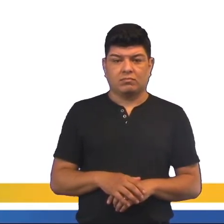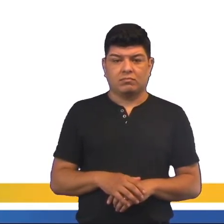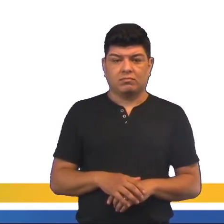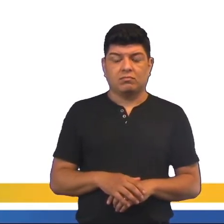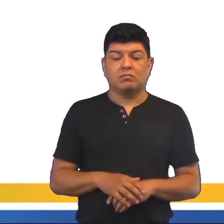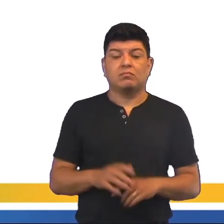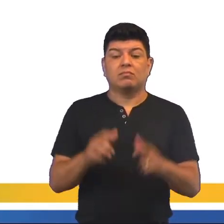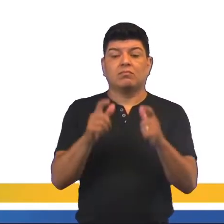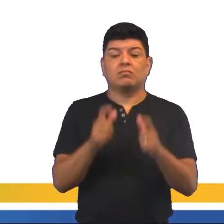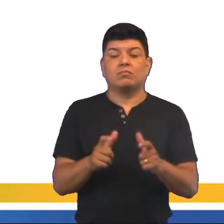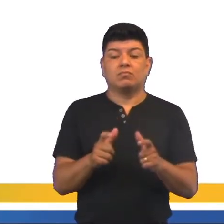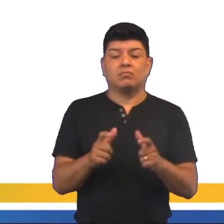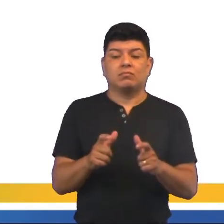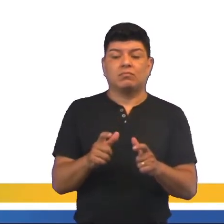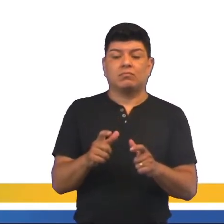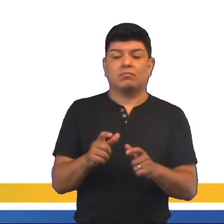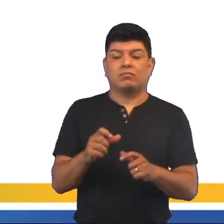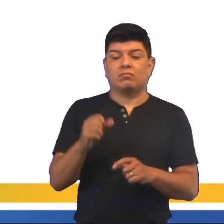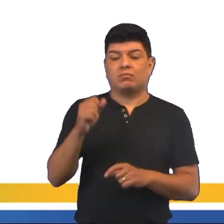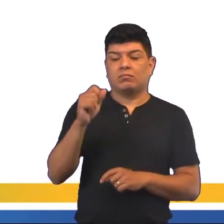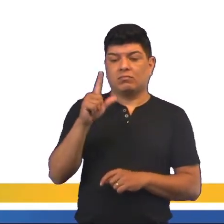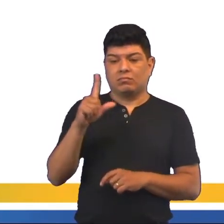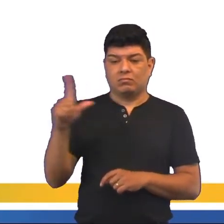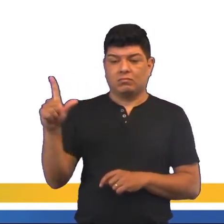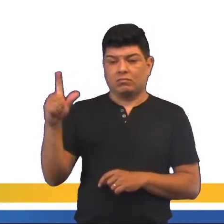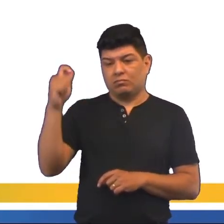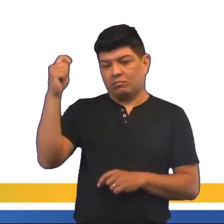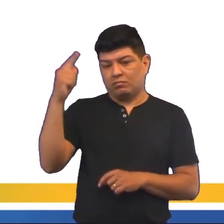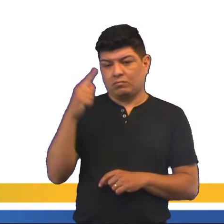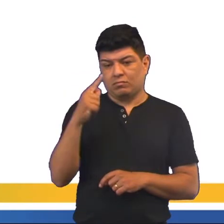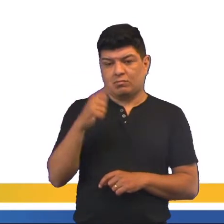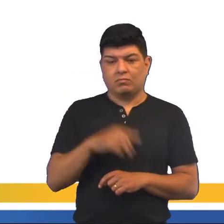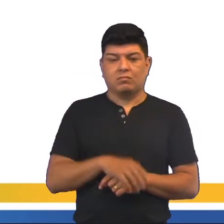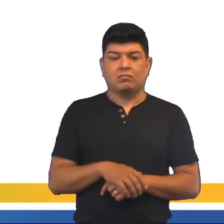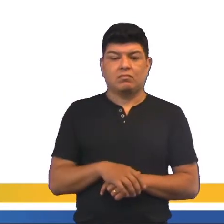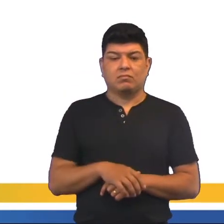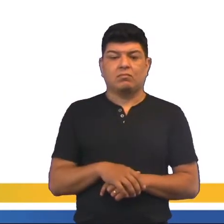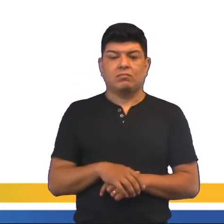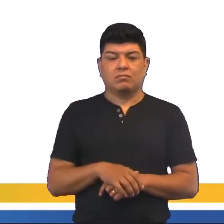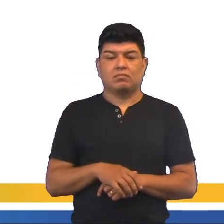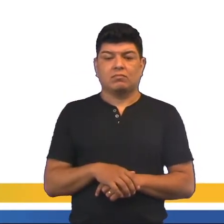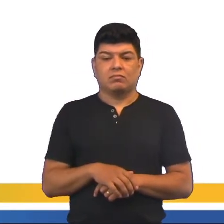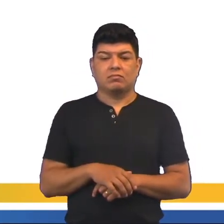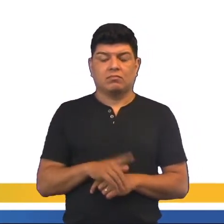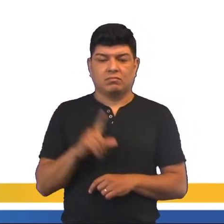Então, onde estão o sol e o leste nesse caso? Olha só.